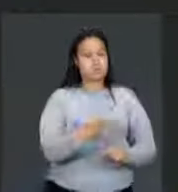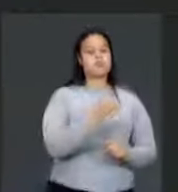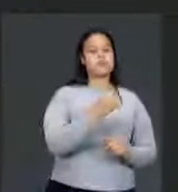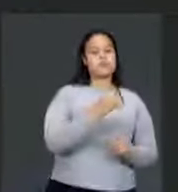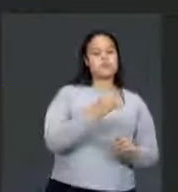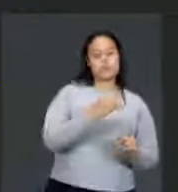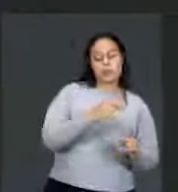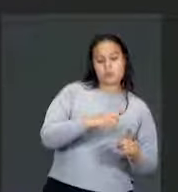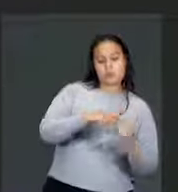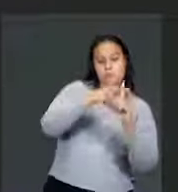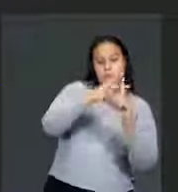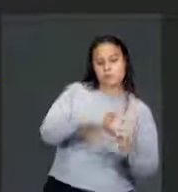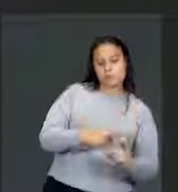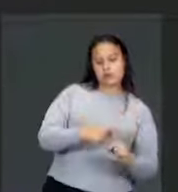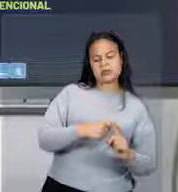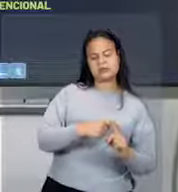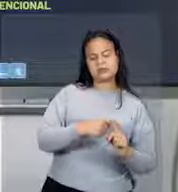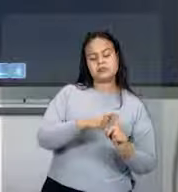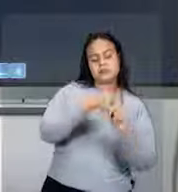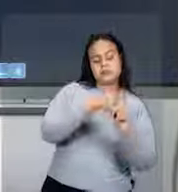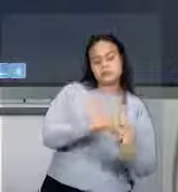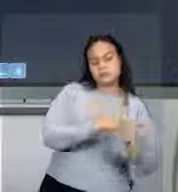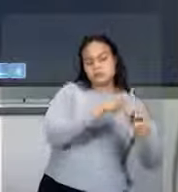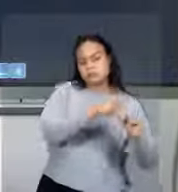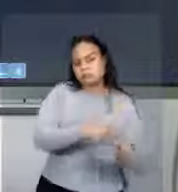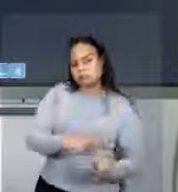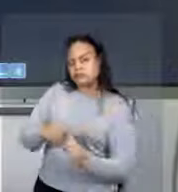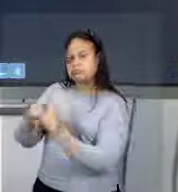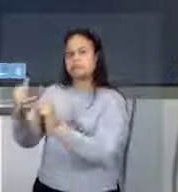da bateria ou da fonte geradora.